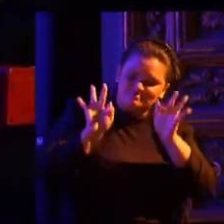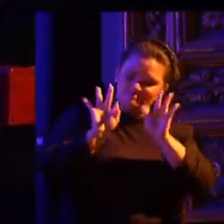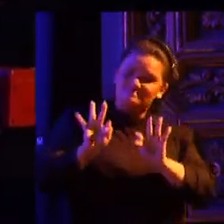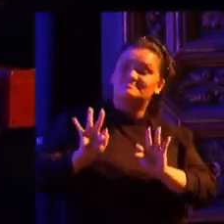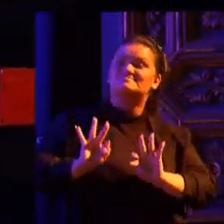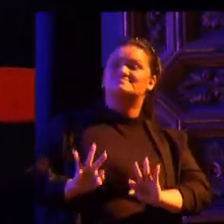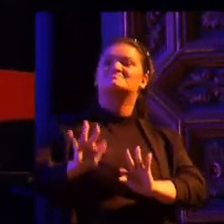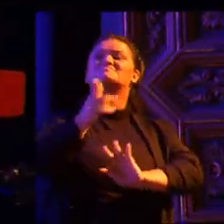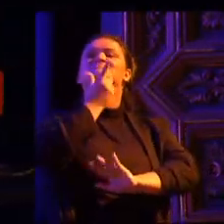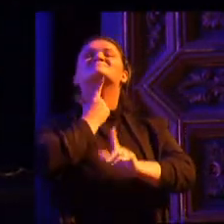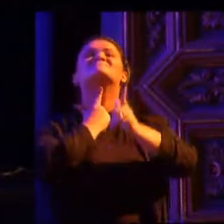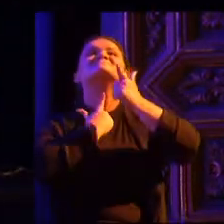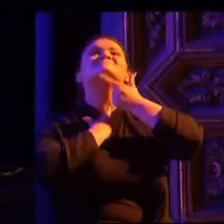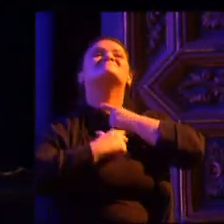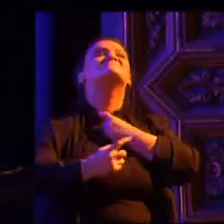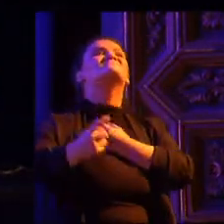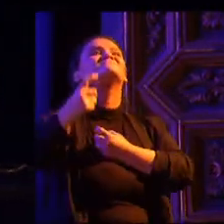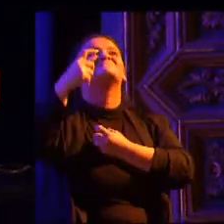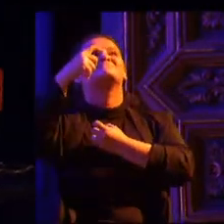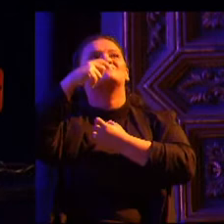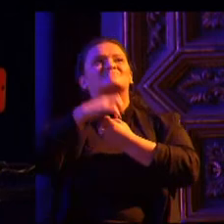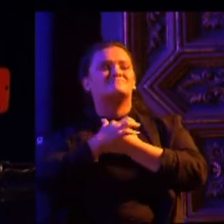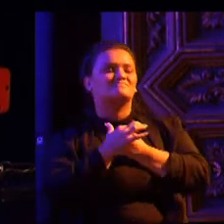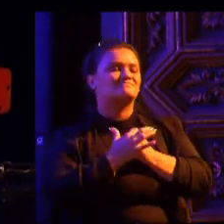pra voltar aqui.